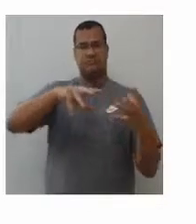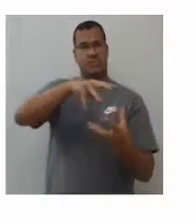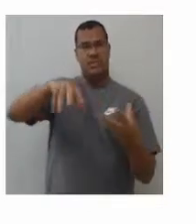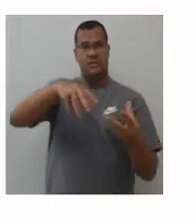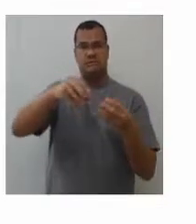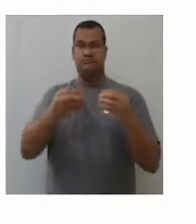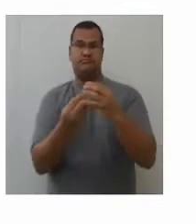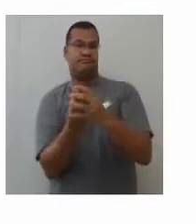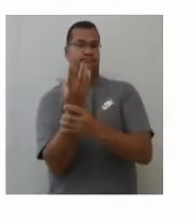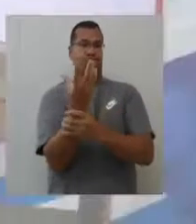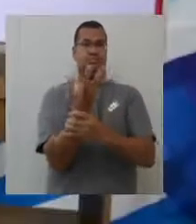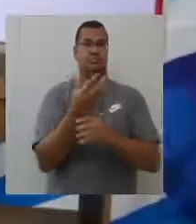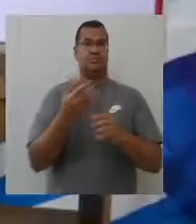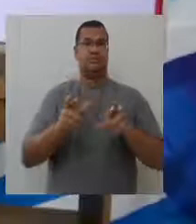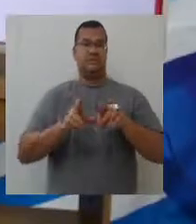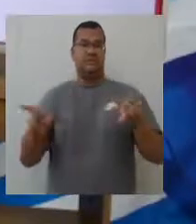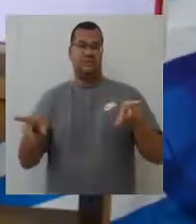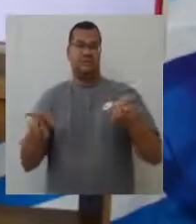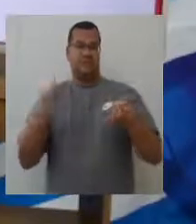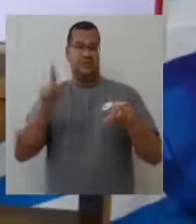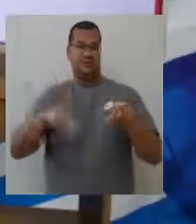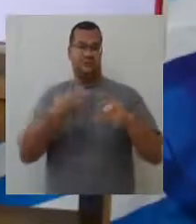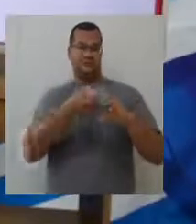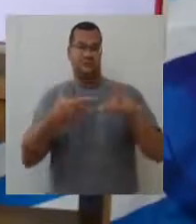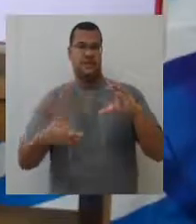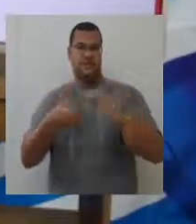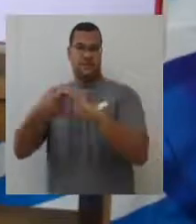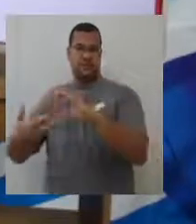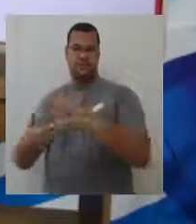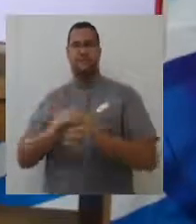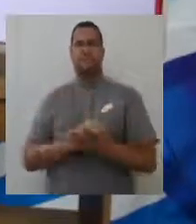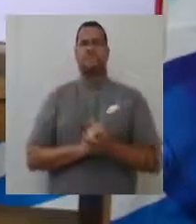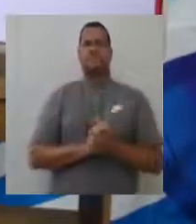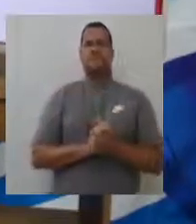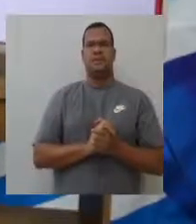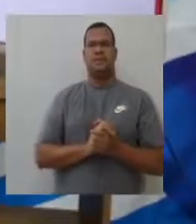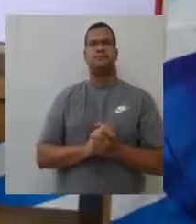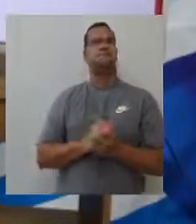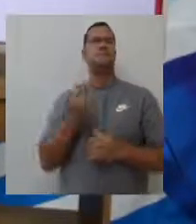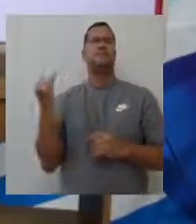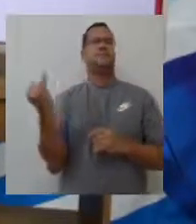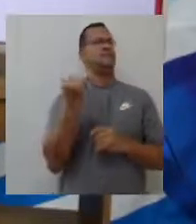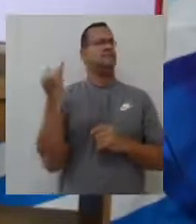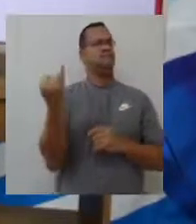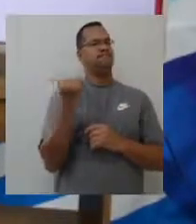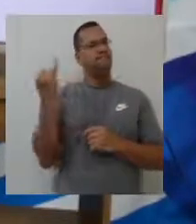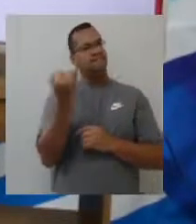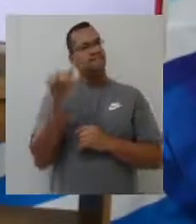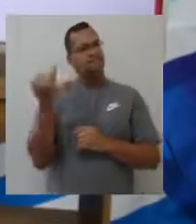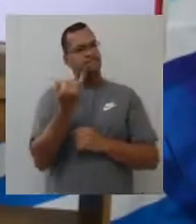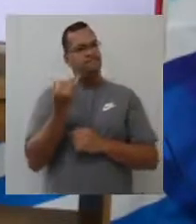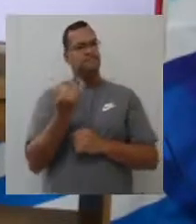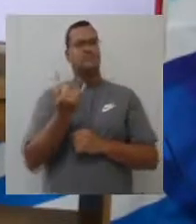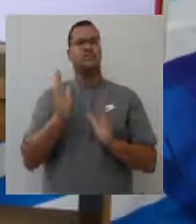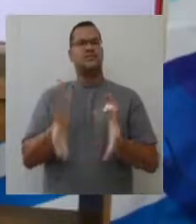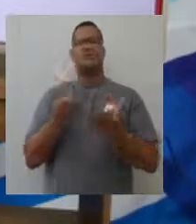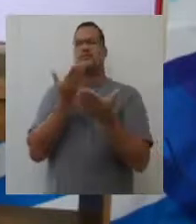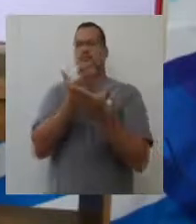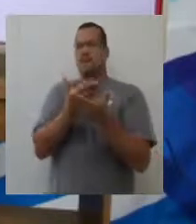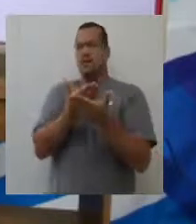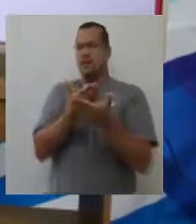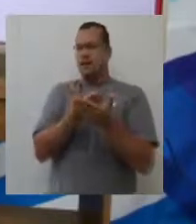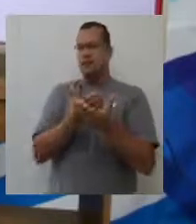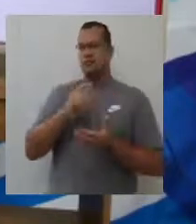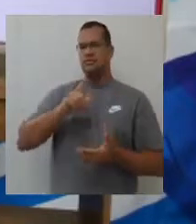sua extensão. Pessoal, a câmera para mim. É muito importante. Nós tivemos aula com o professor